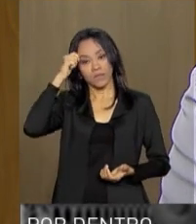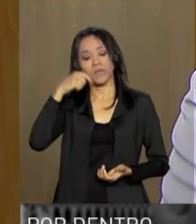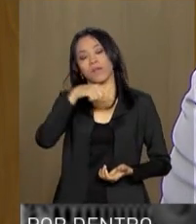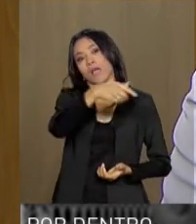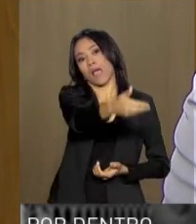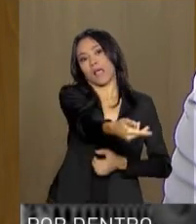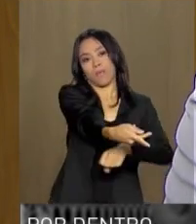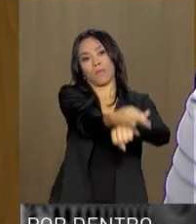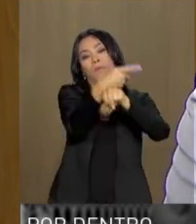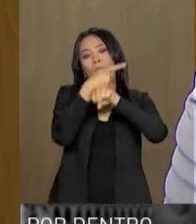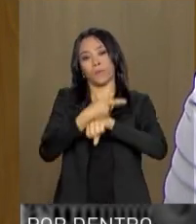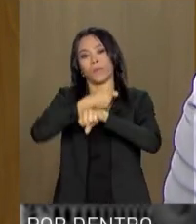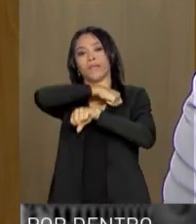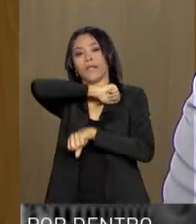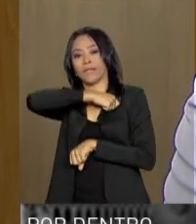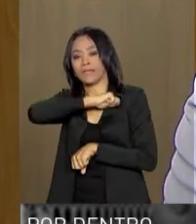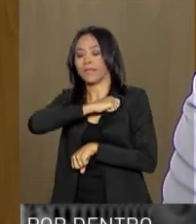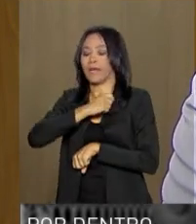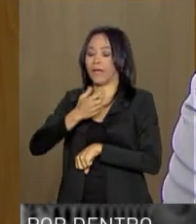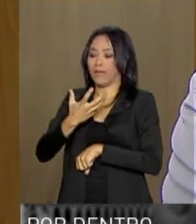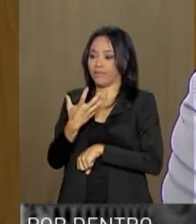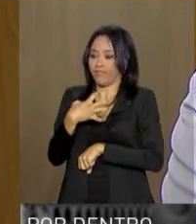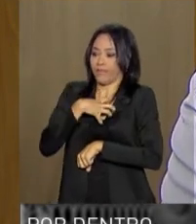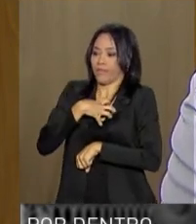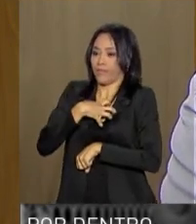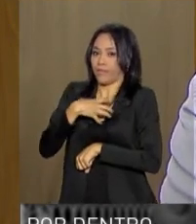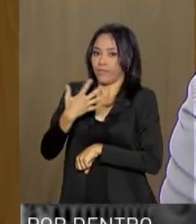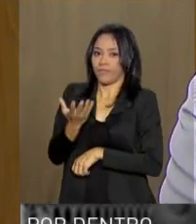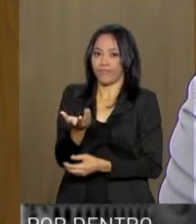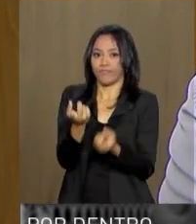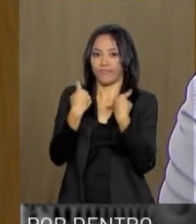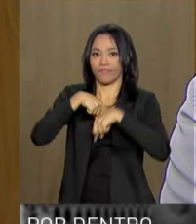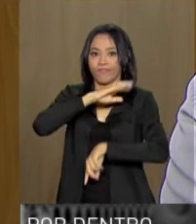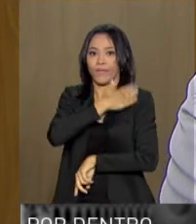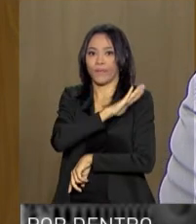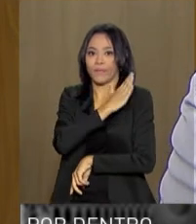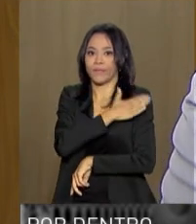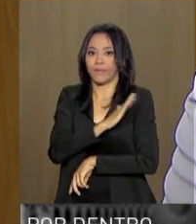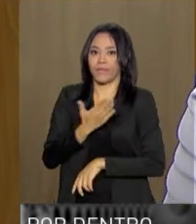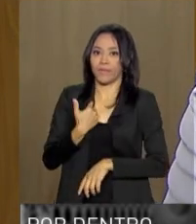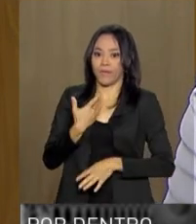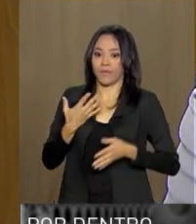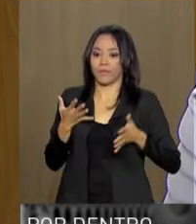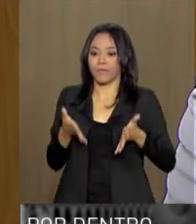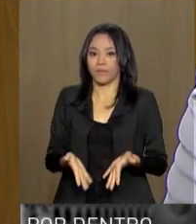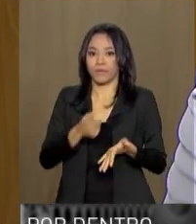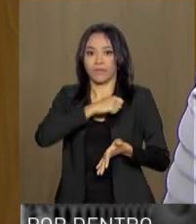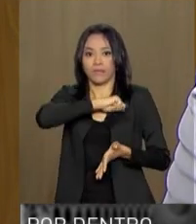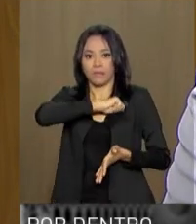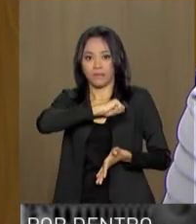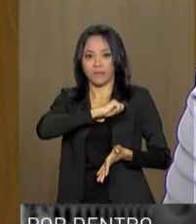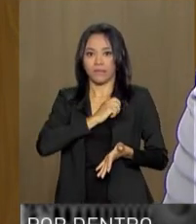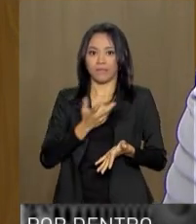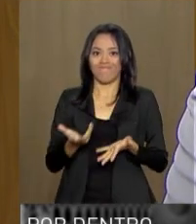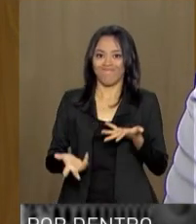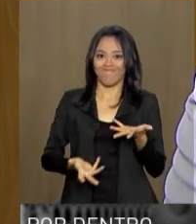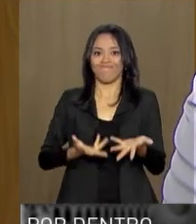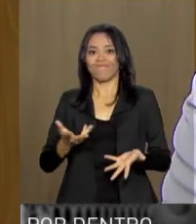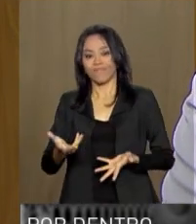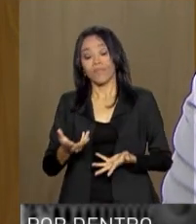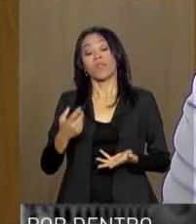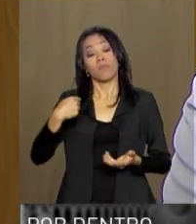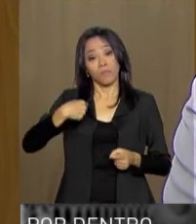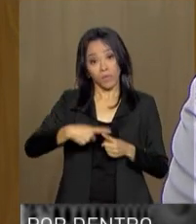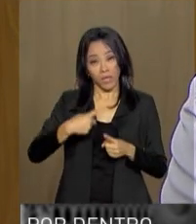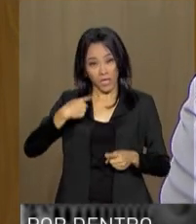sofre outro tipo de racismo infelizmente esses organismos também reflete o racismo que existe no brasil de que somos inferiores